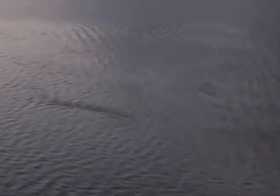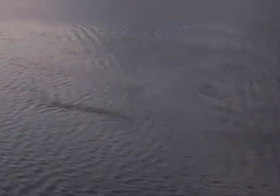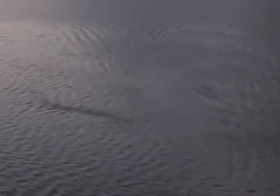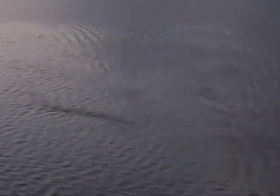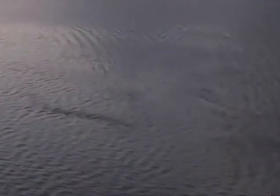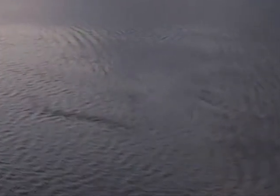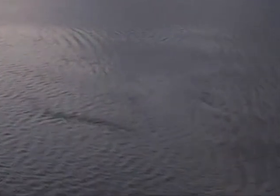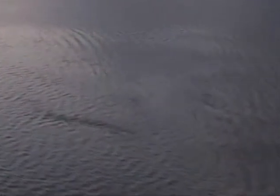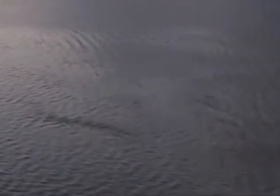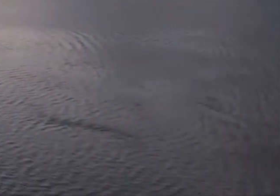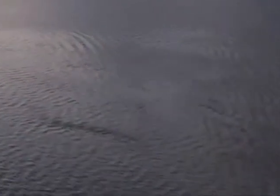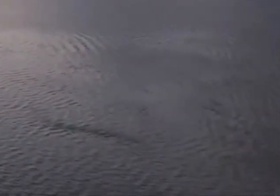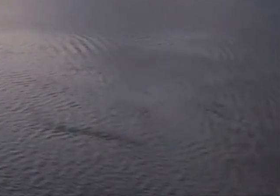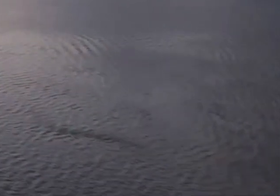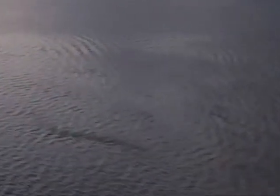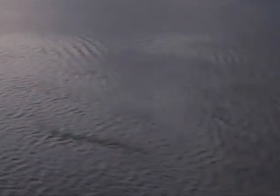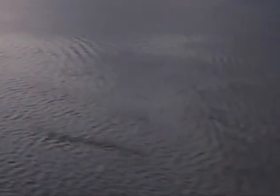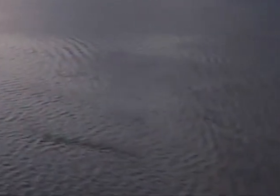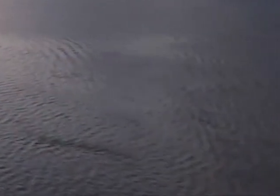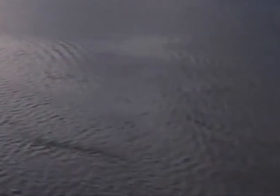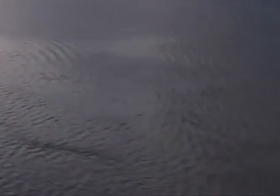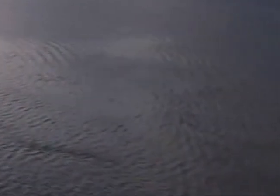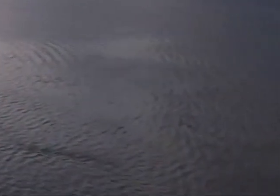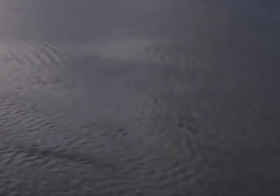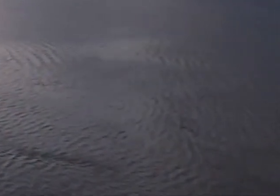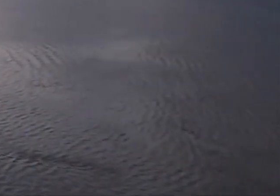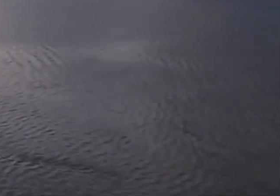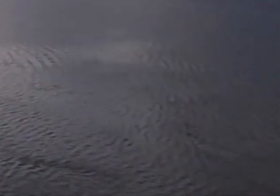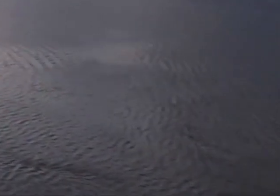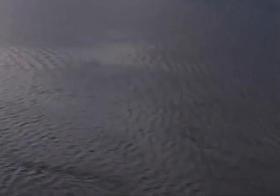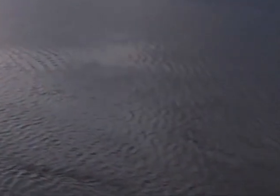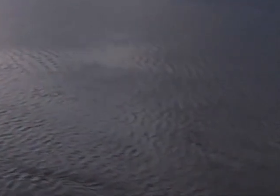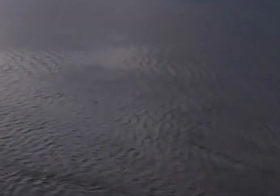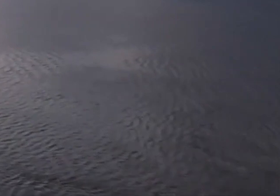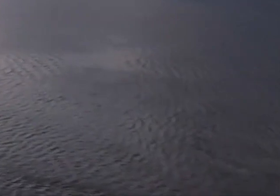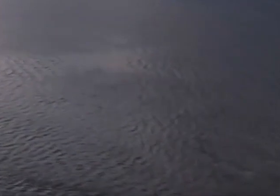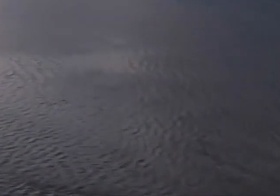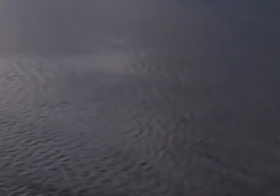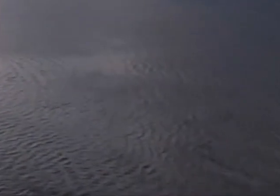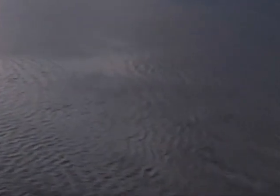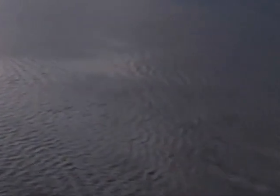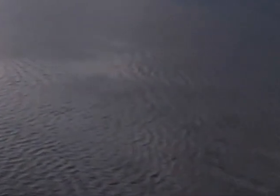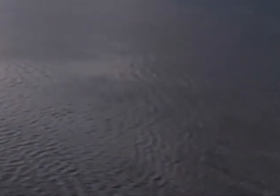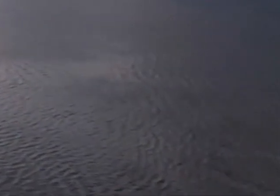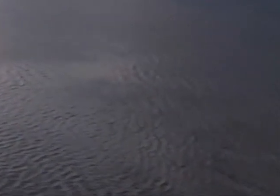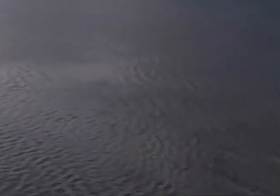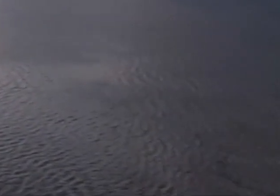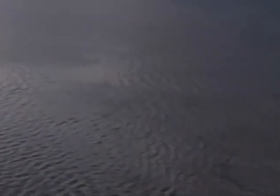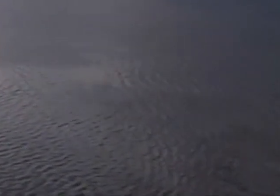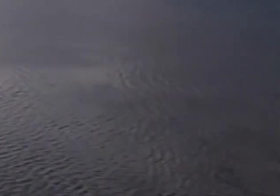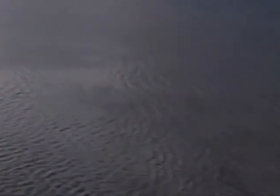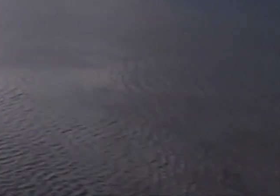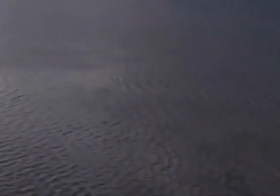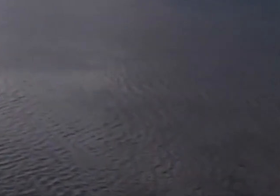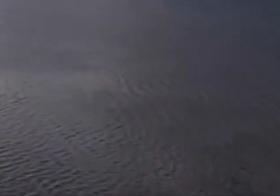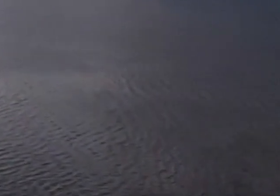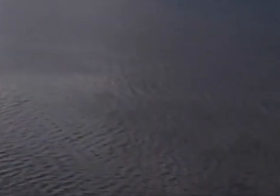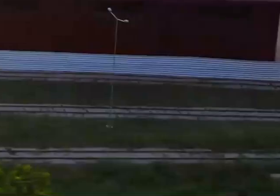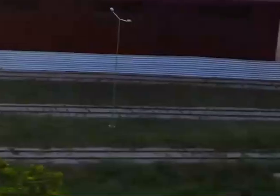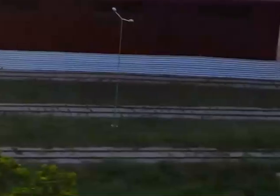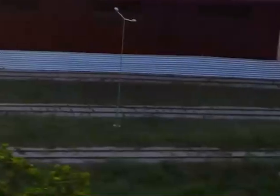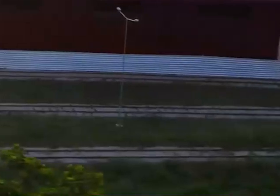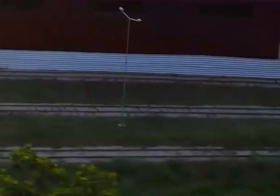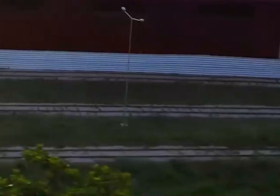ele tem água o ano todo. Portanto, nós vamos chamar ele de rio caudaloso. O rio perene, você que vai dizer